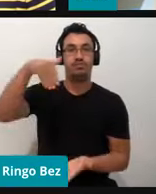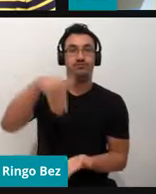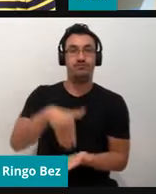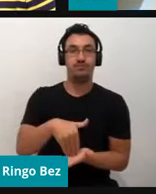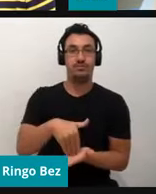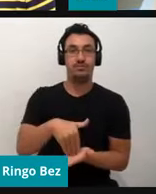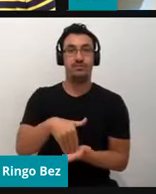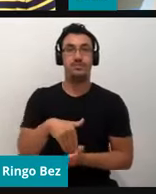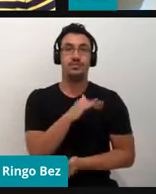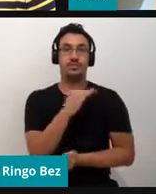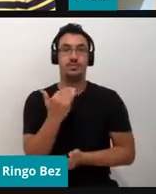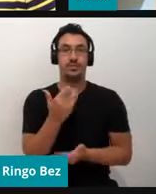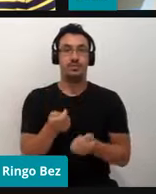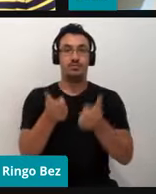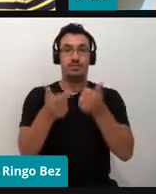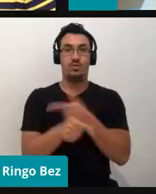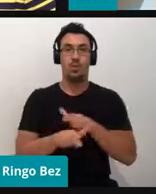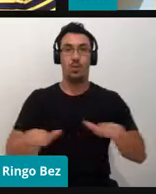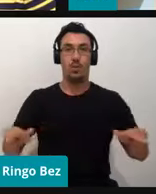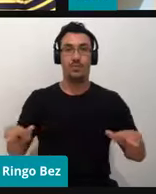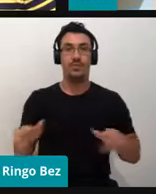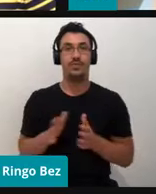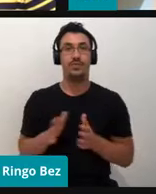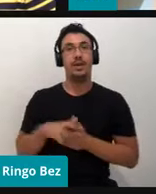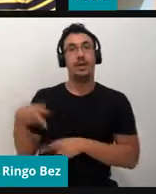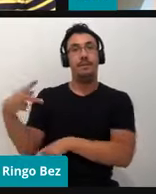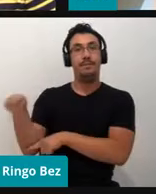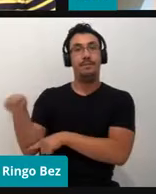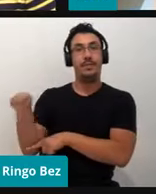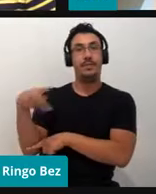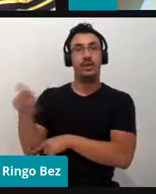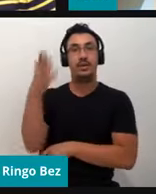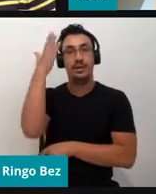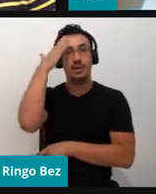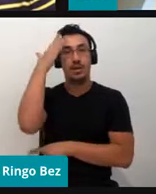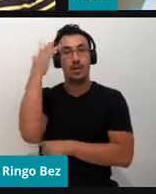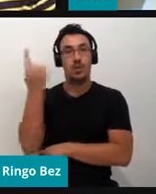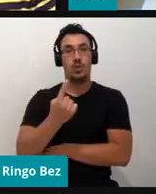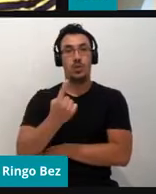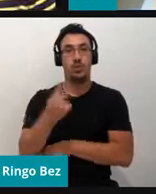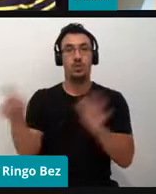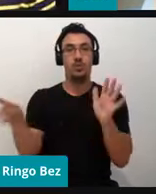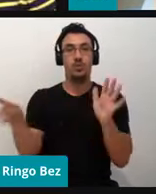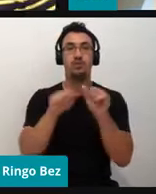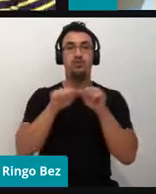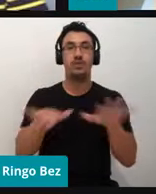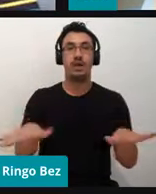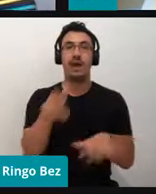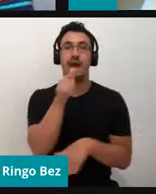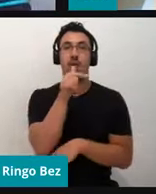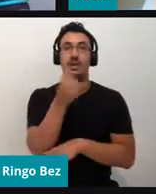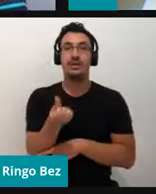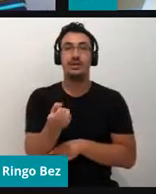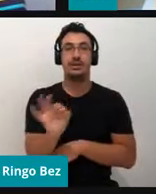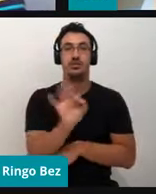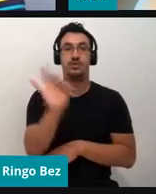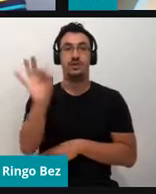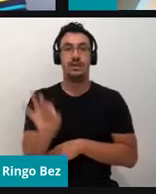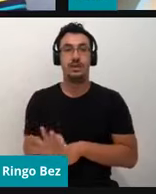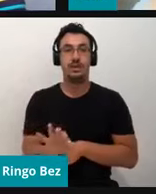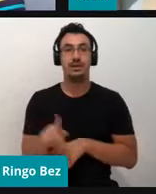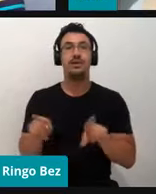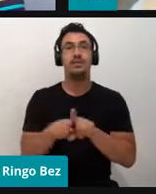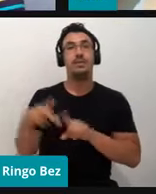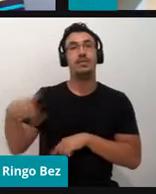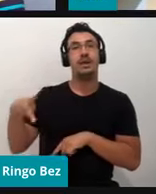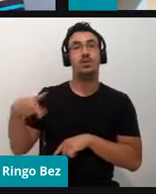né? A represa Piraquara 1, que também faz parte do sistema de abastecimento, está em 60%. A represa Piraquara 2 está